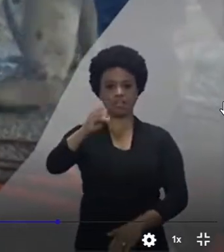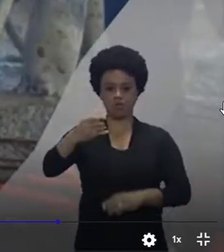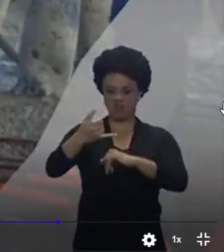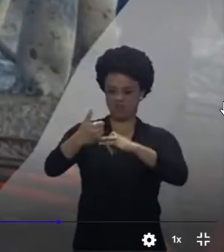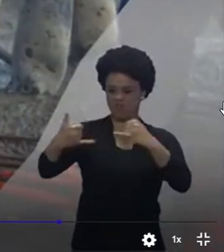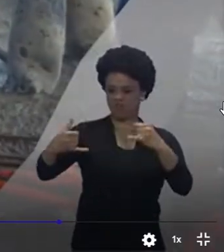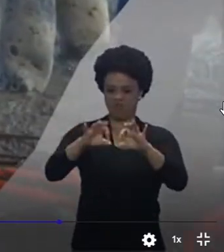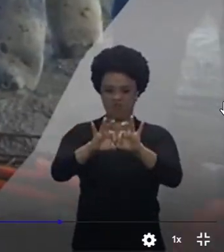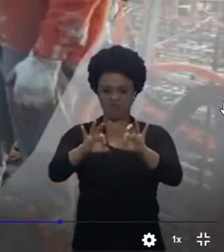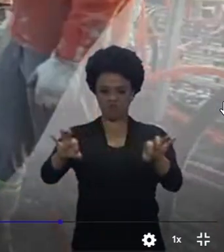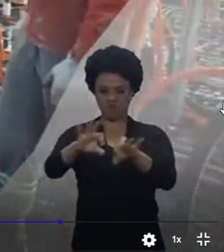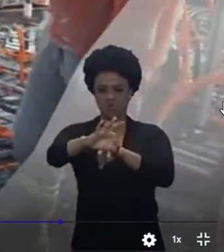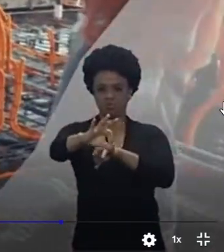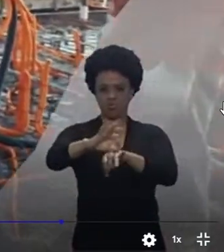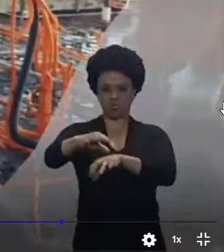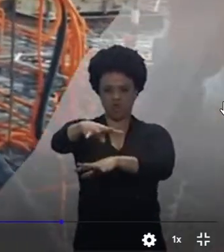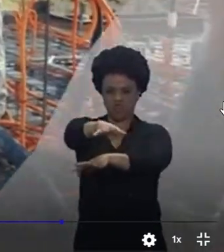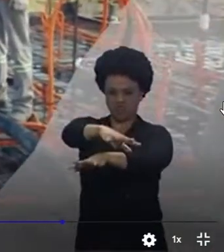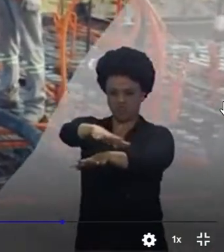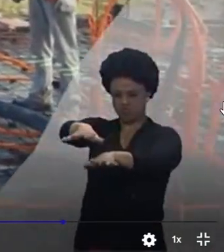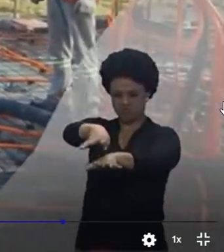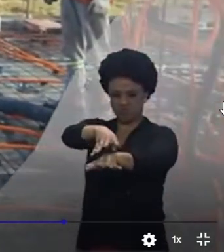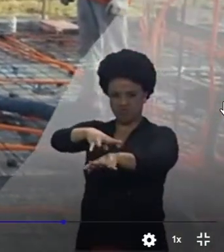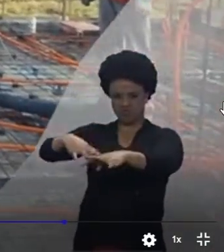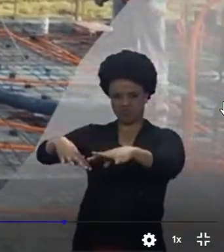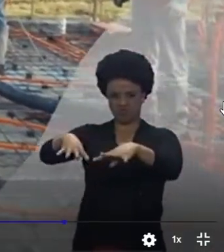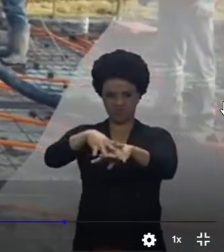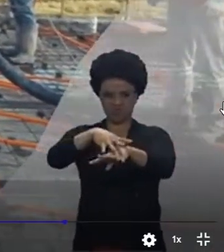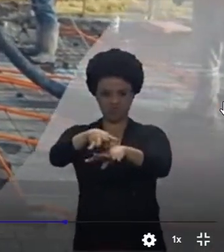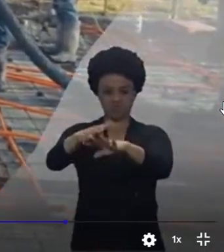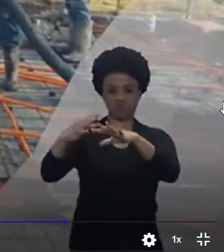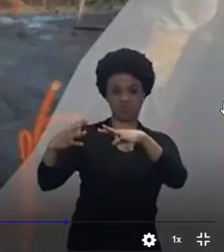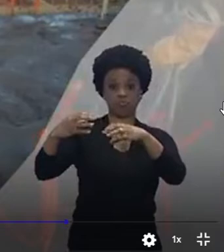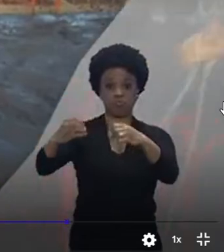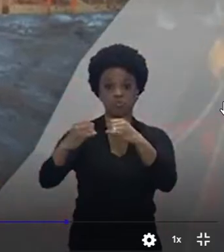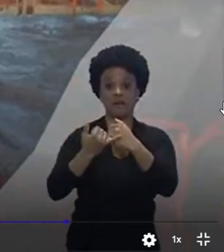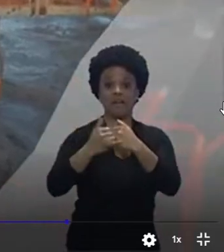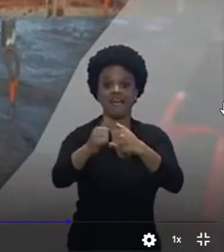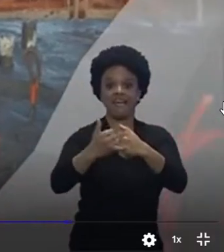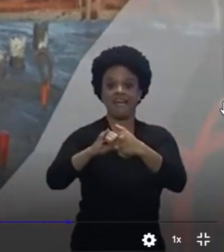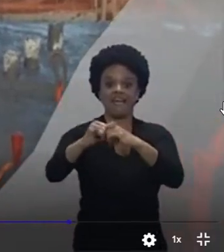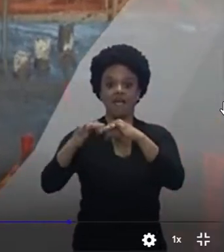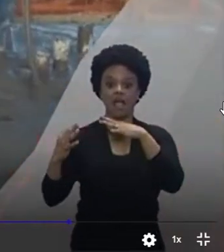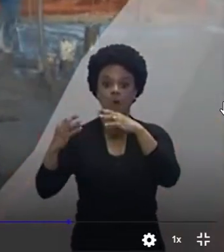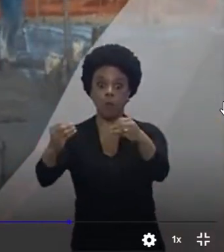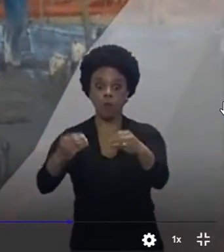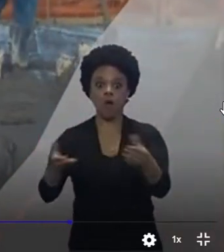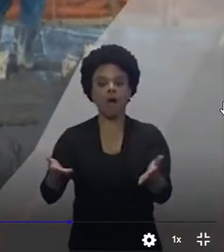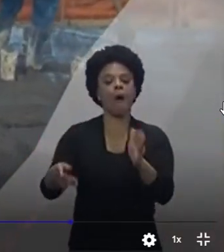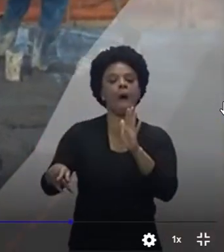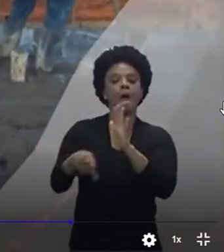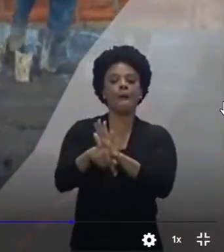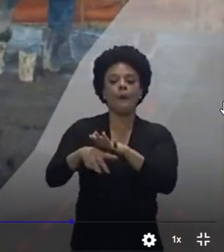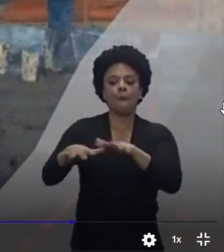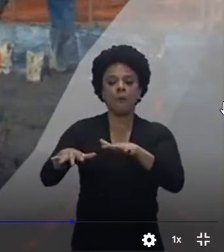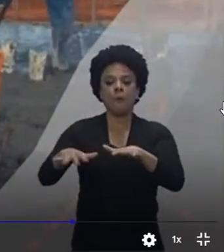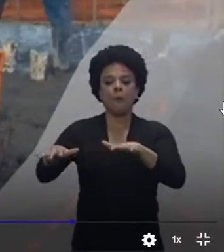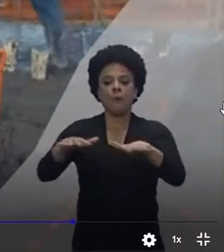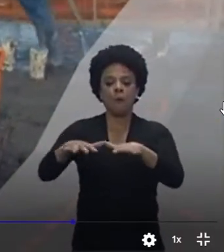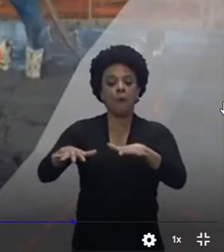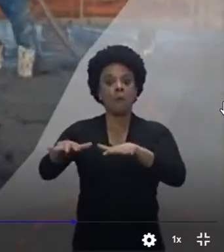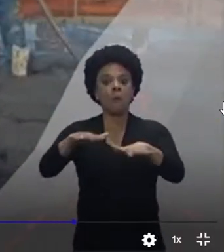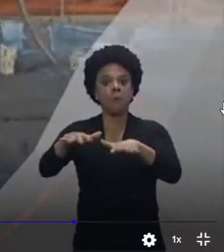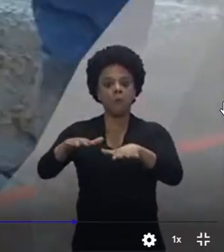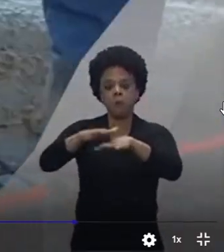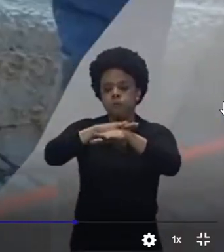vai cobrindo toda a laje, a tubulação e a parte elétrica do andar, enquanto que a máquina de vibrar vai sendo passada por cima